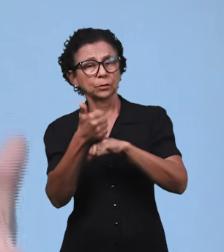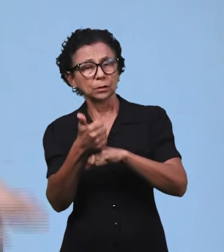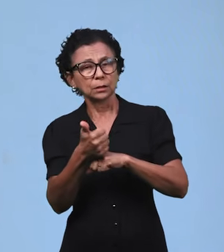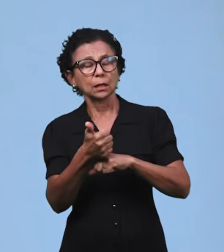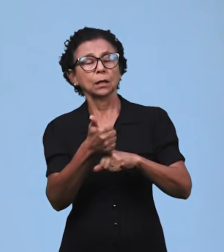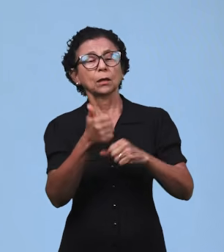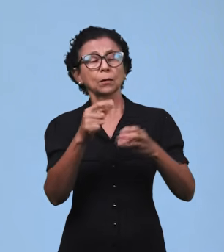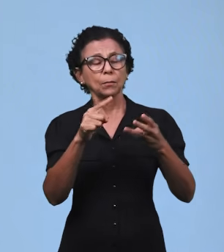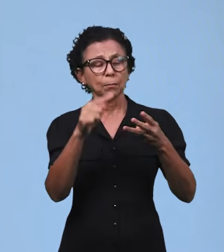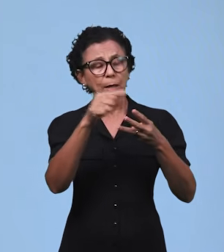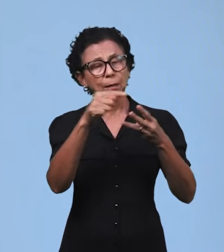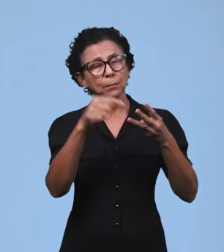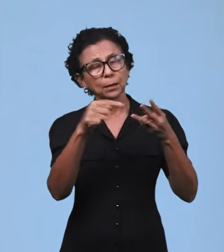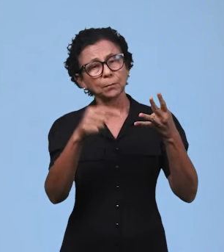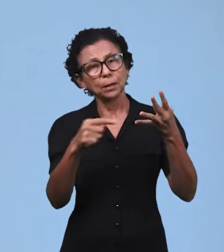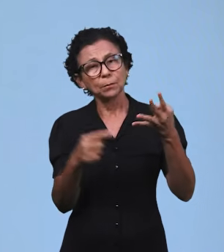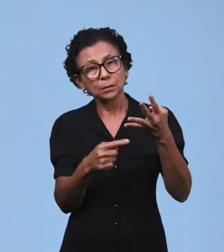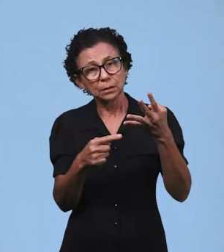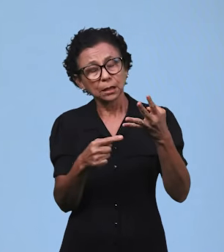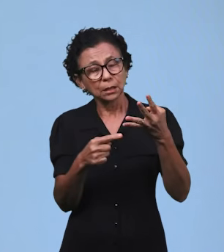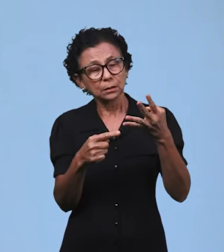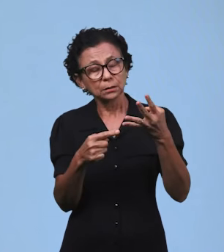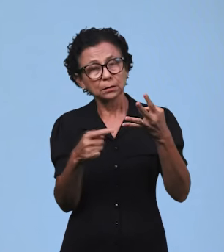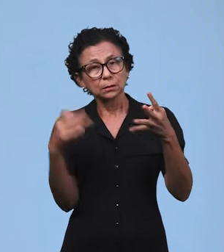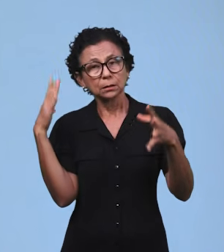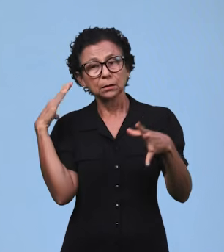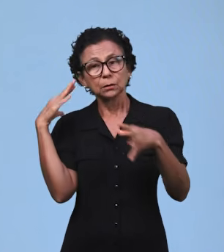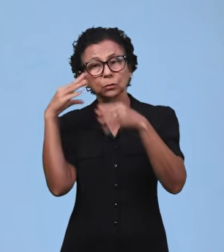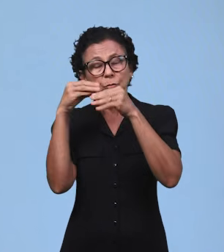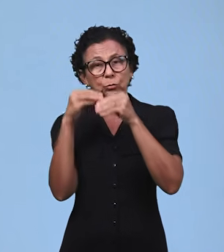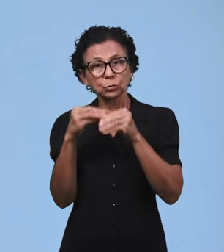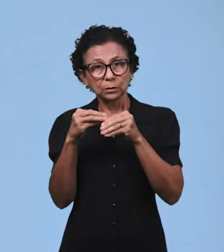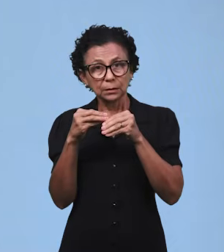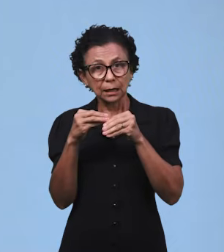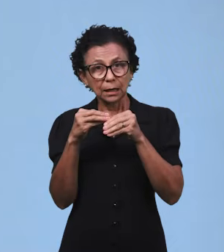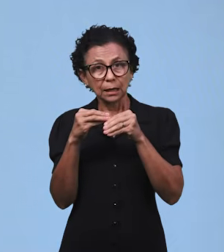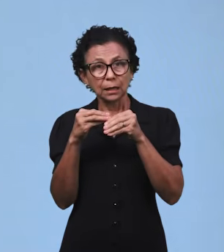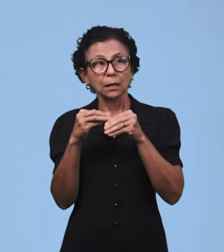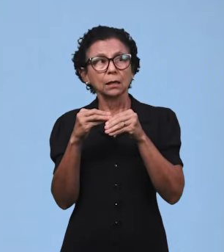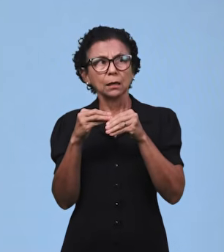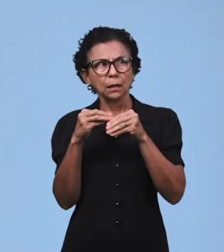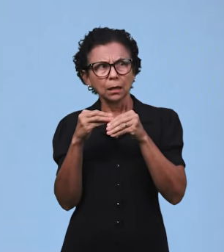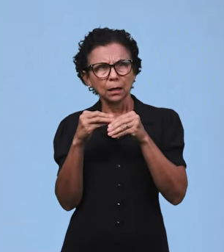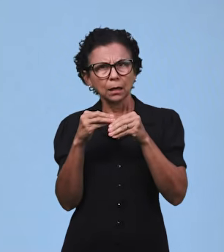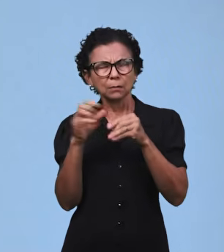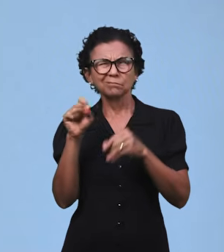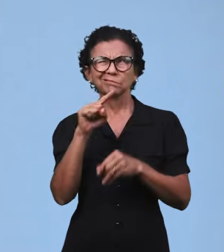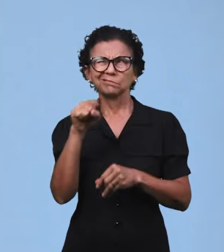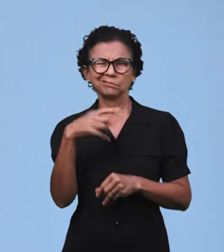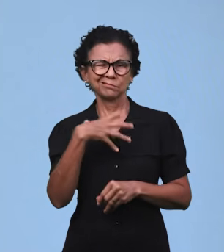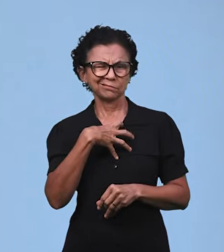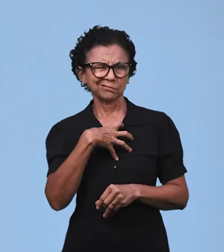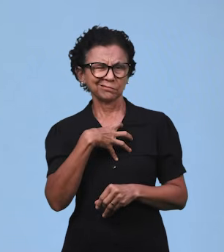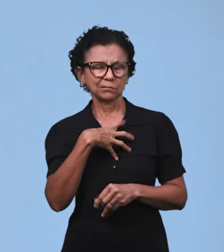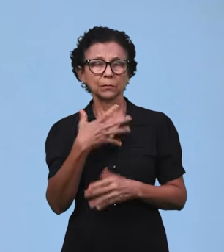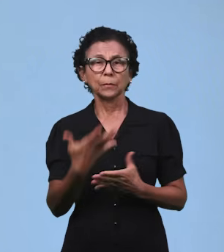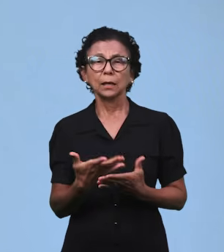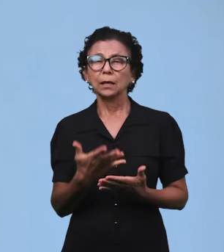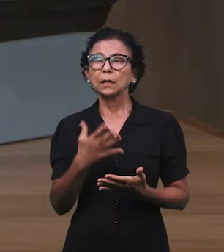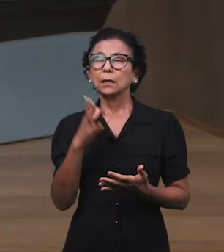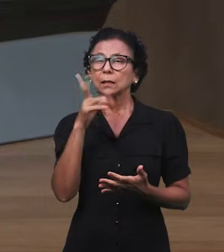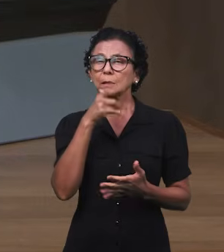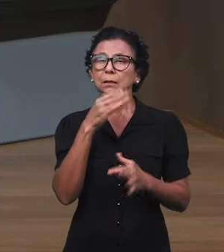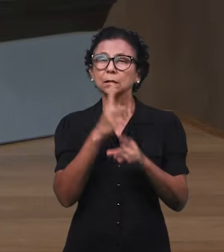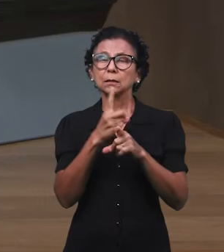até você juntar todos esses sintomas, às vezes acaba retardando o diagnóstico e o início do tratamento.